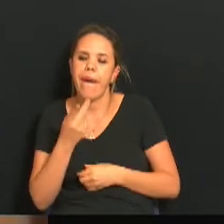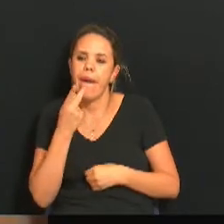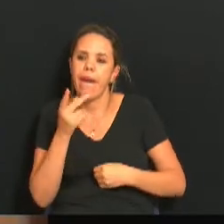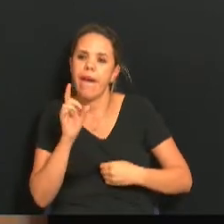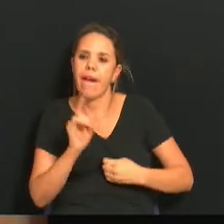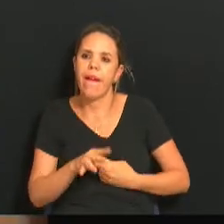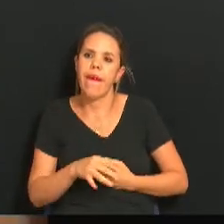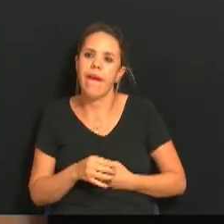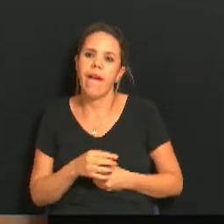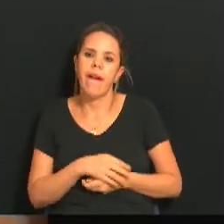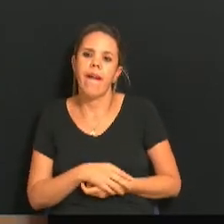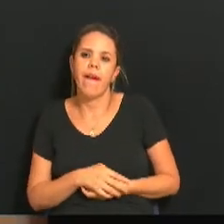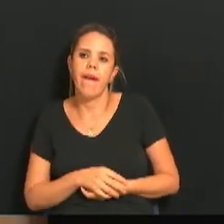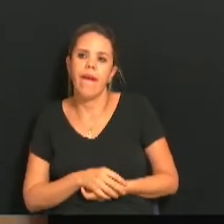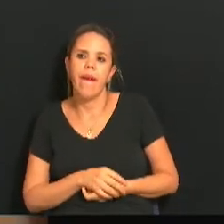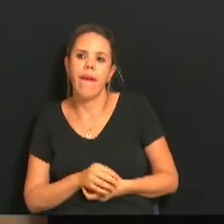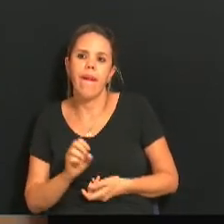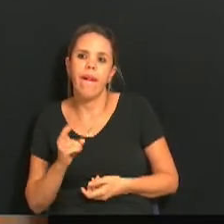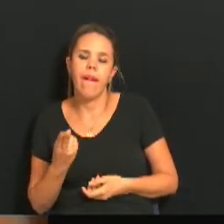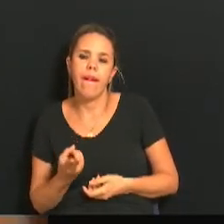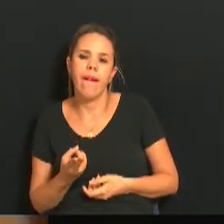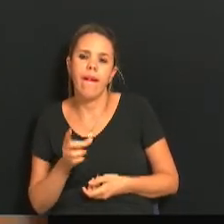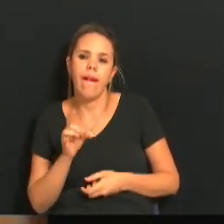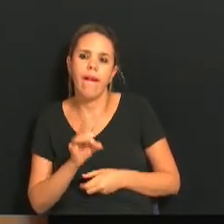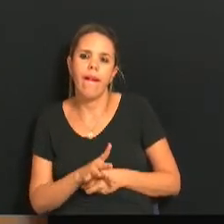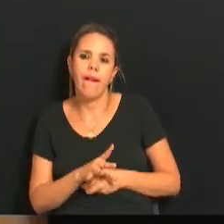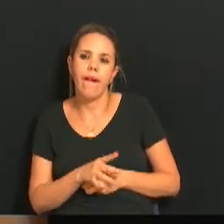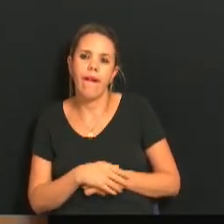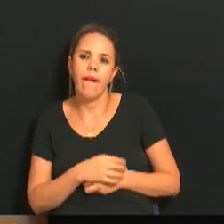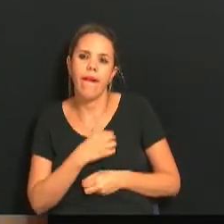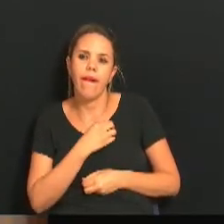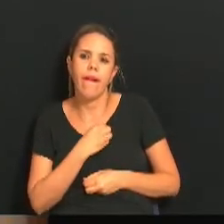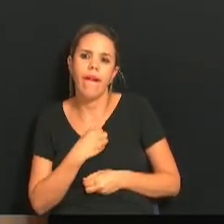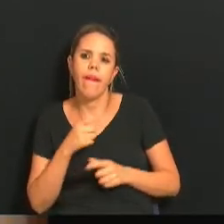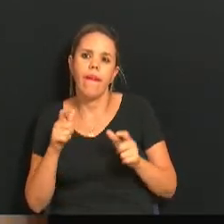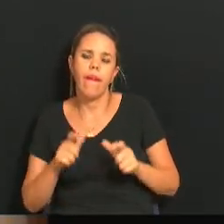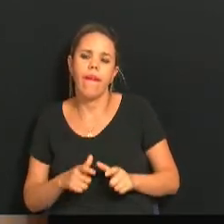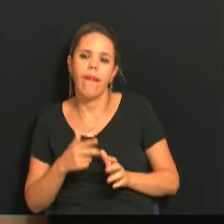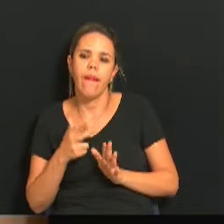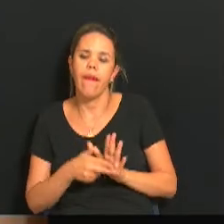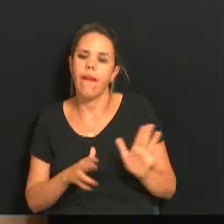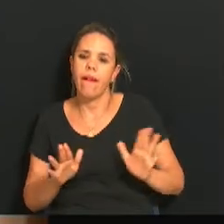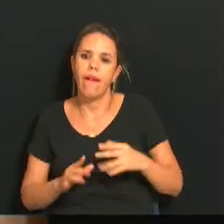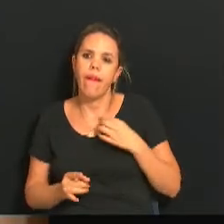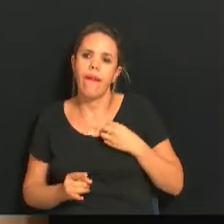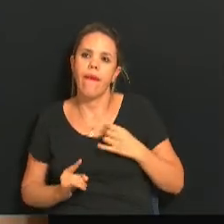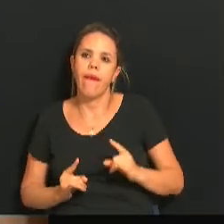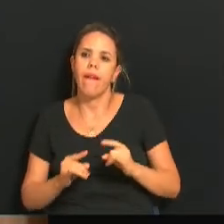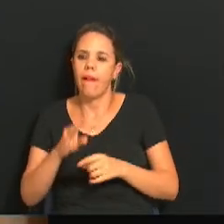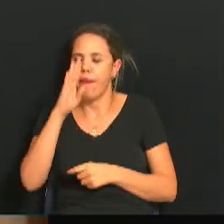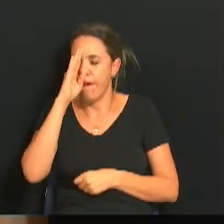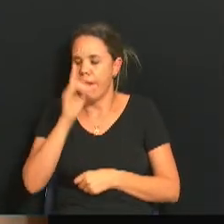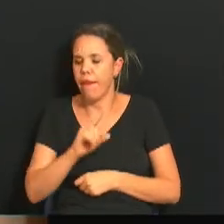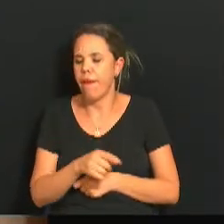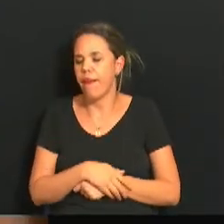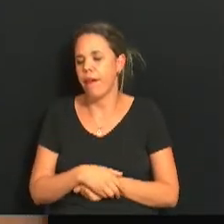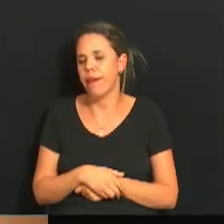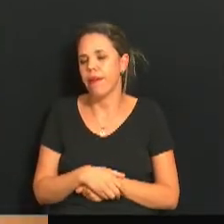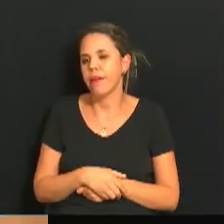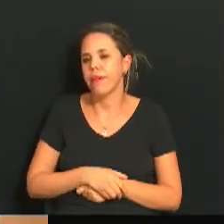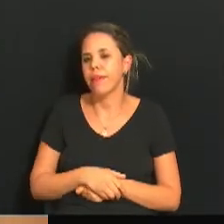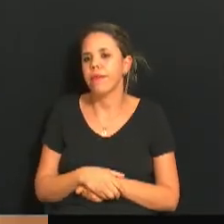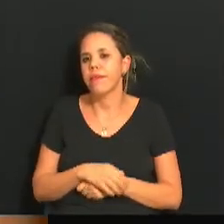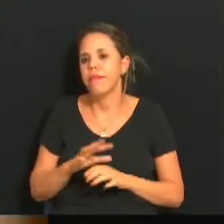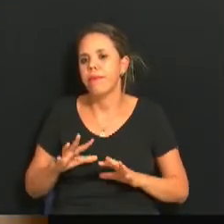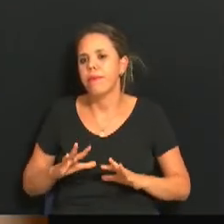apenas ou seja o que é só apenas a área ali da estação o prédio principal da estação tá falando o